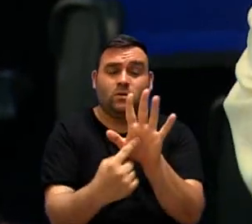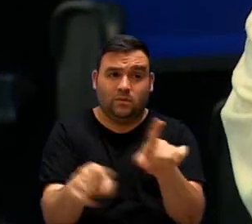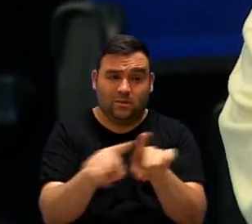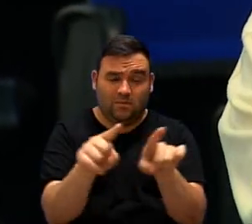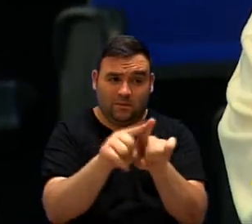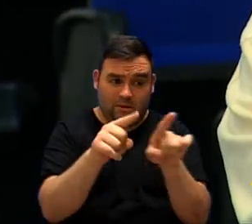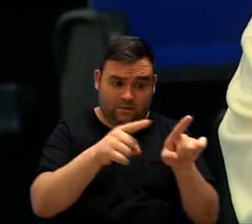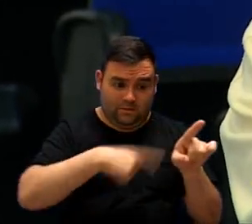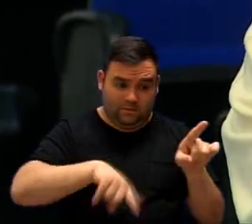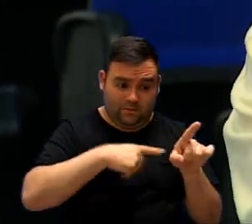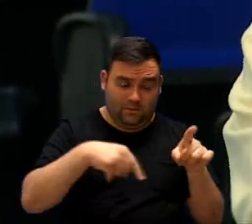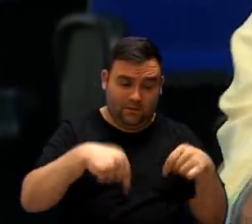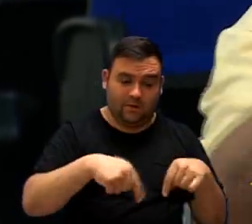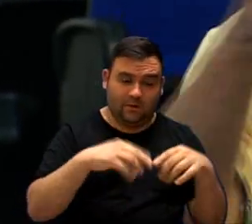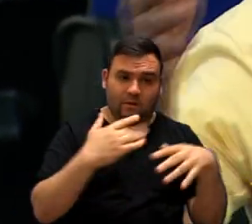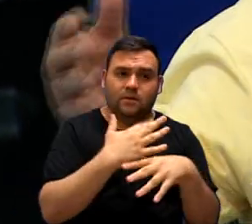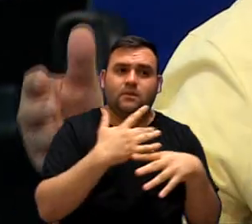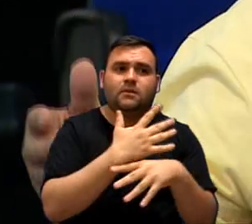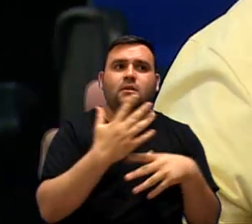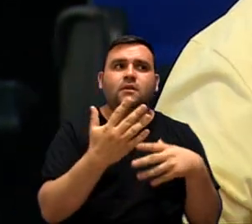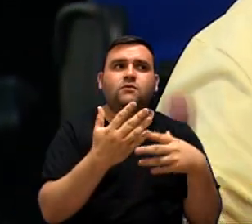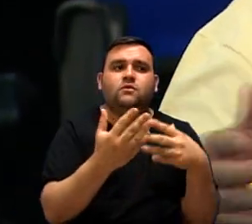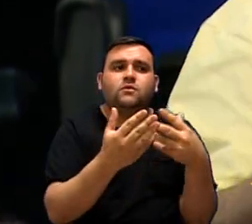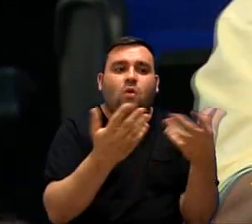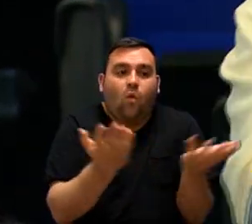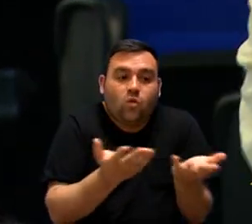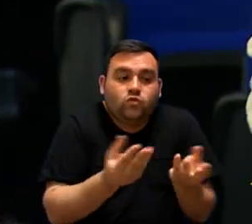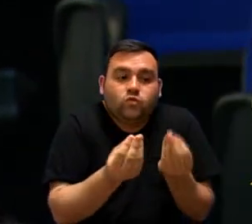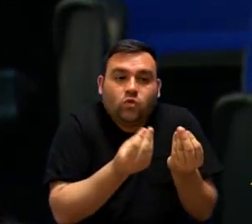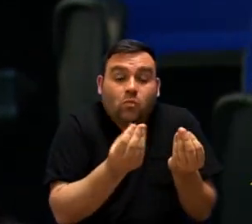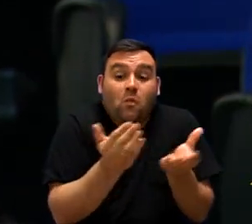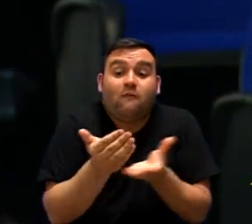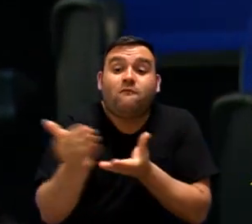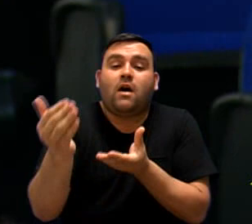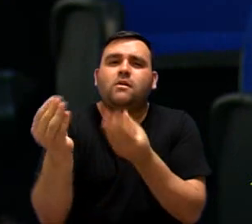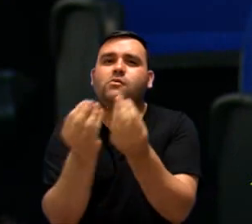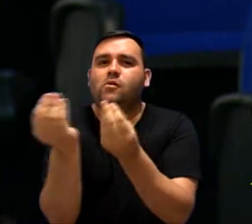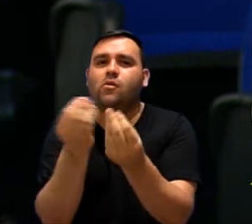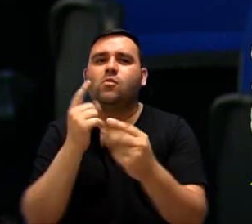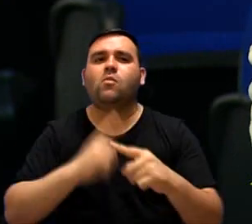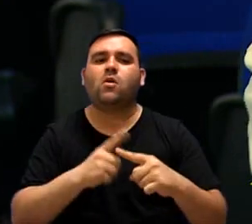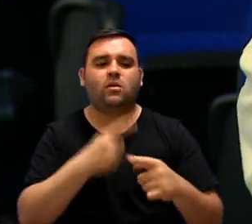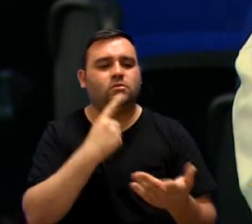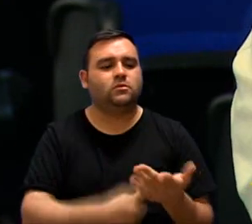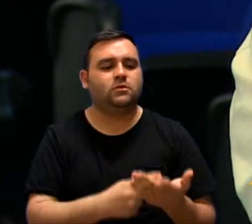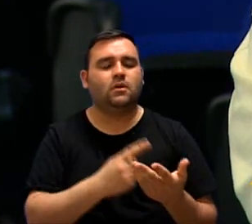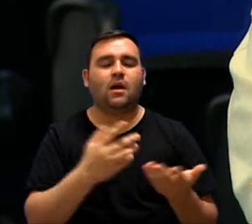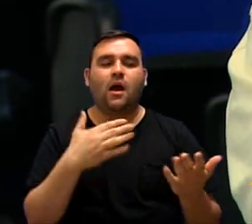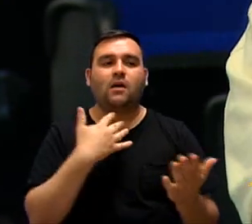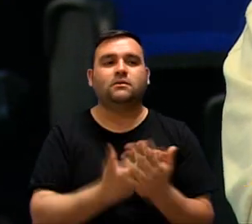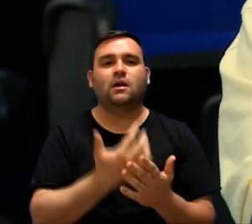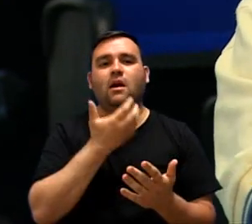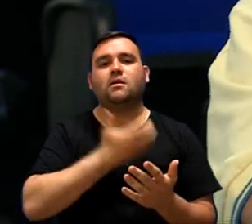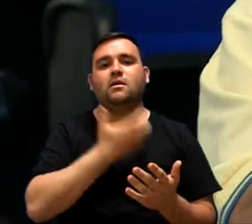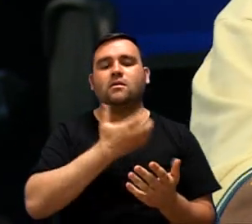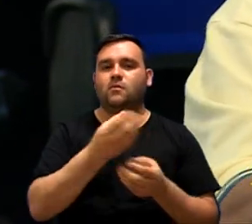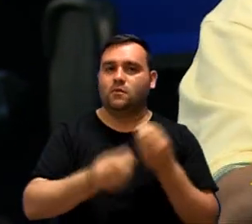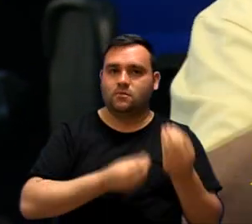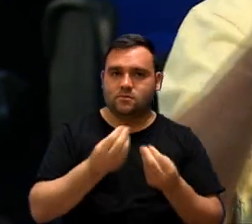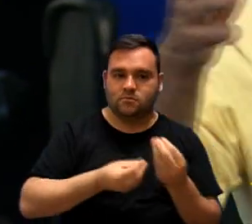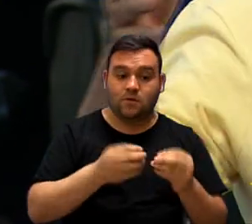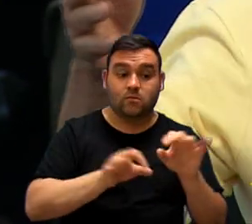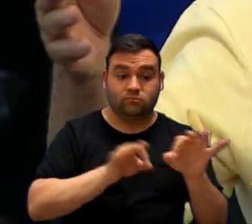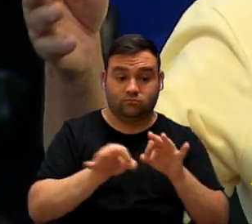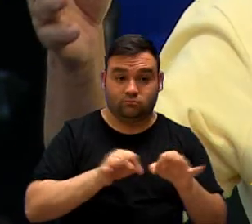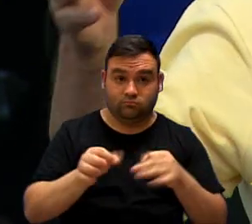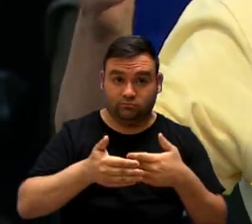ponto nós estamos na cidade e para onde nós vamos. Qual é o fechamento de negócio nosso até dezembro? Qual é a